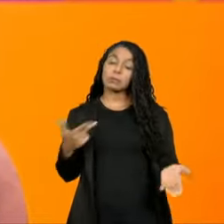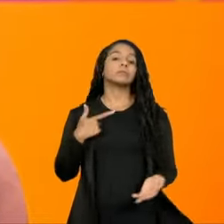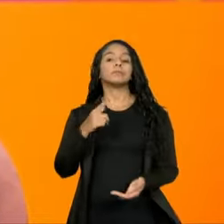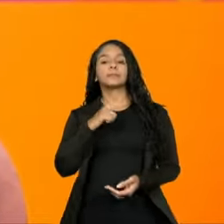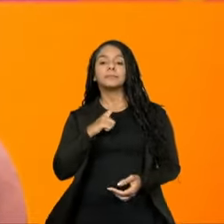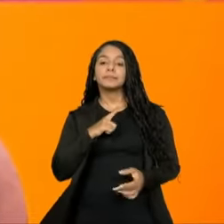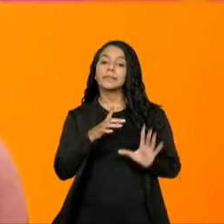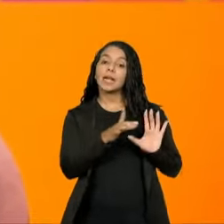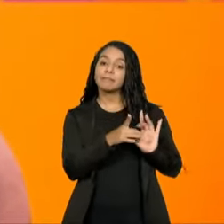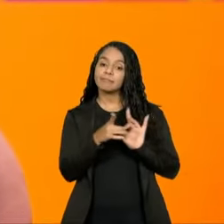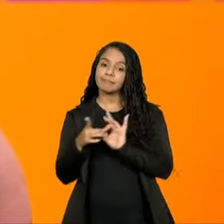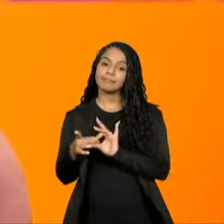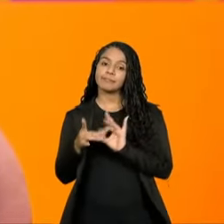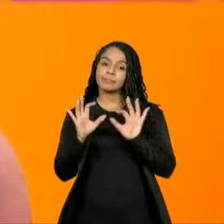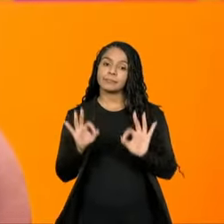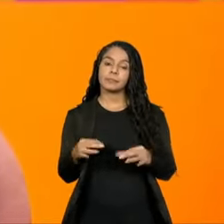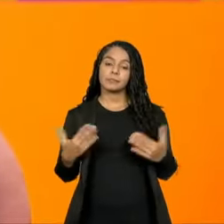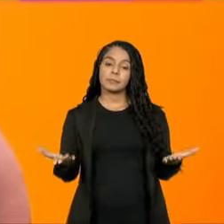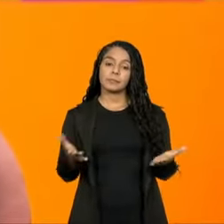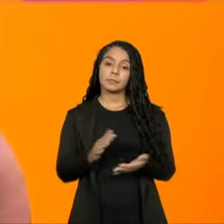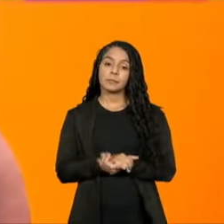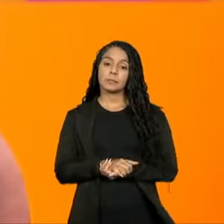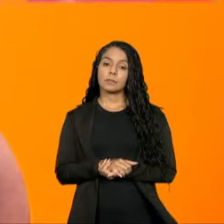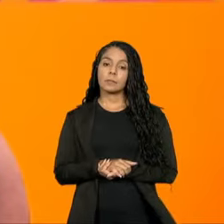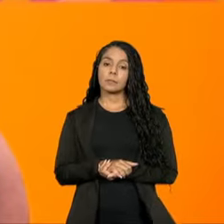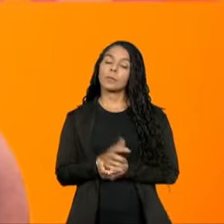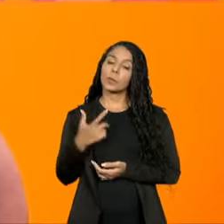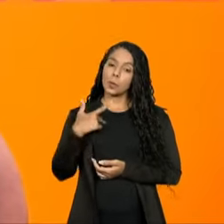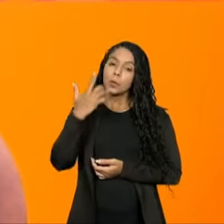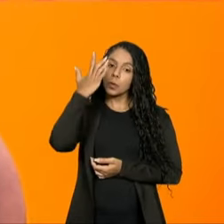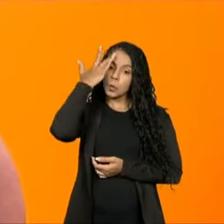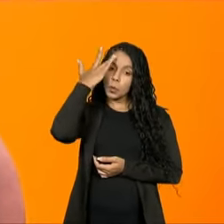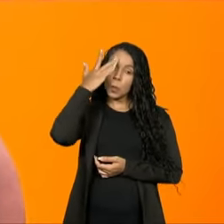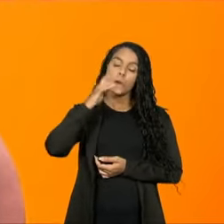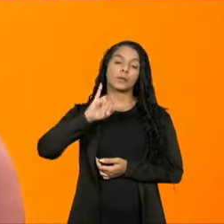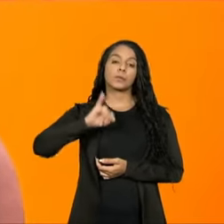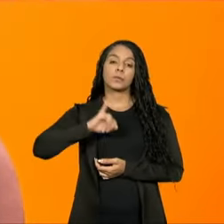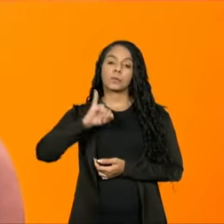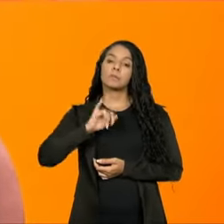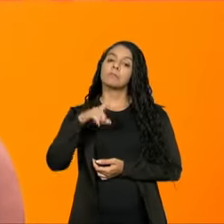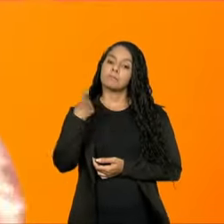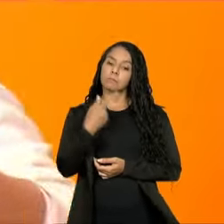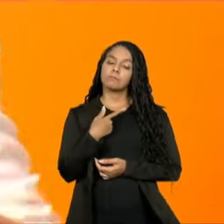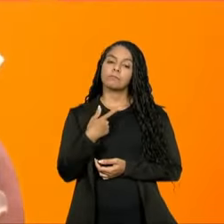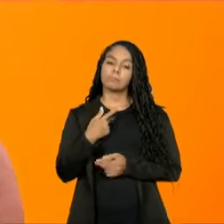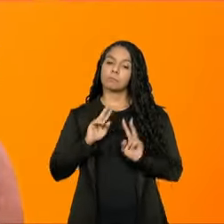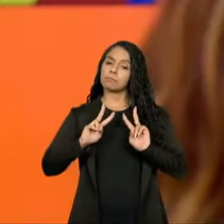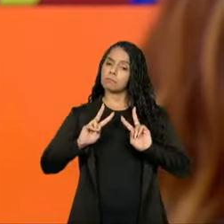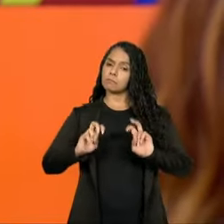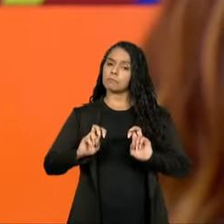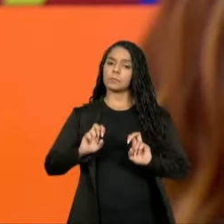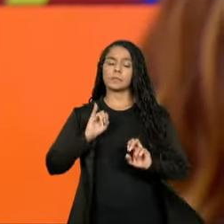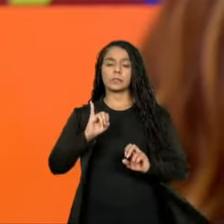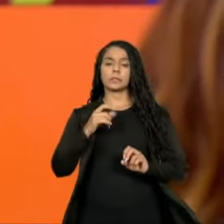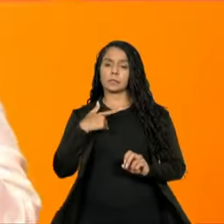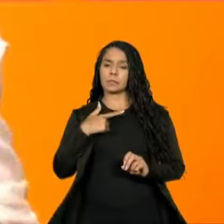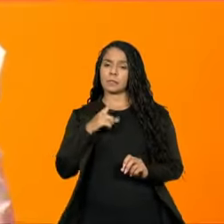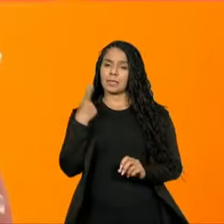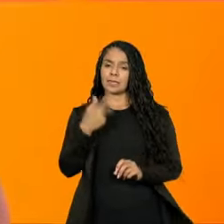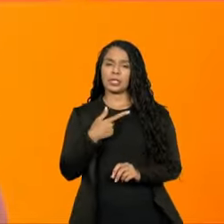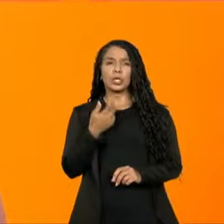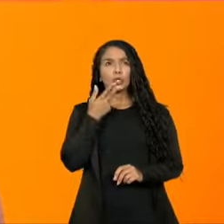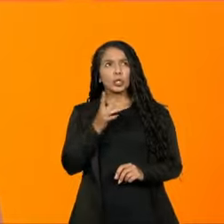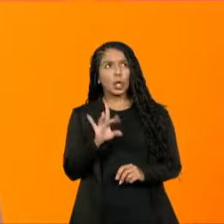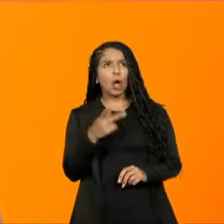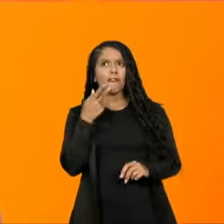existe essa associação, certamente. Agora, o que eu acho que é importante é que a gente reconheça, eu concordo com você, sentar sobre isso, só